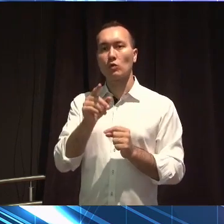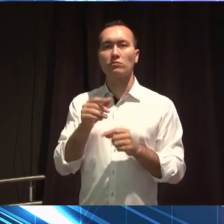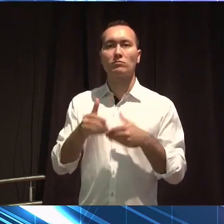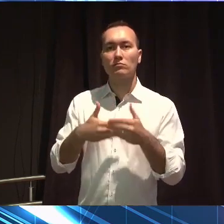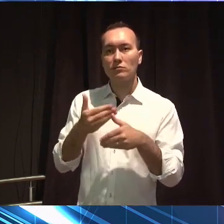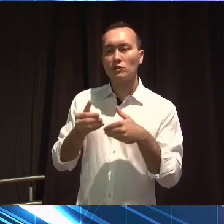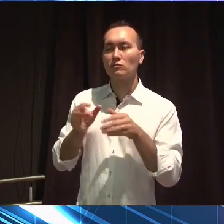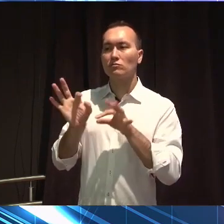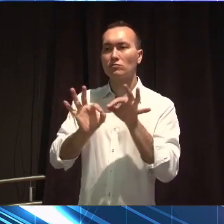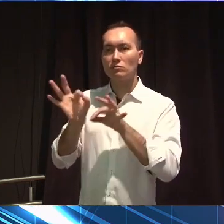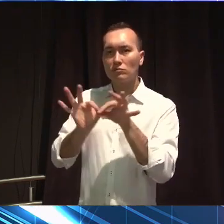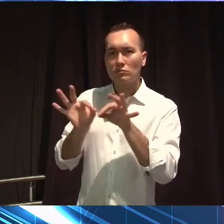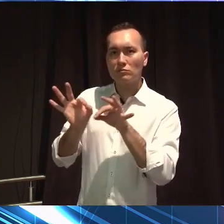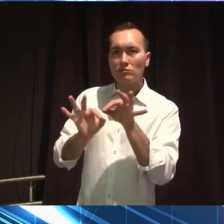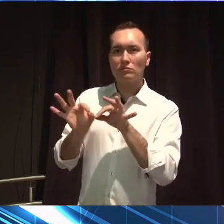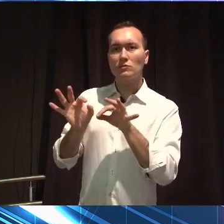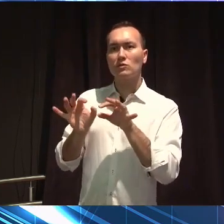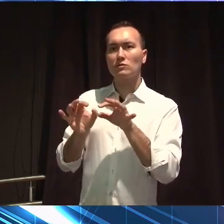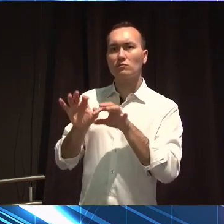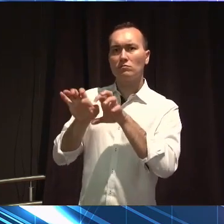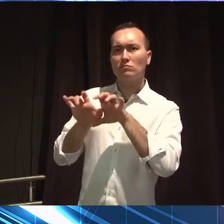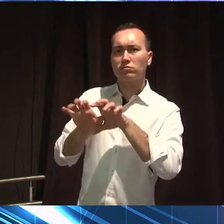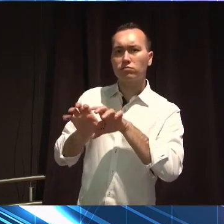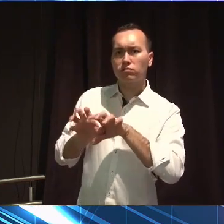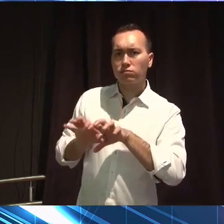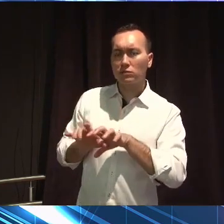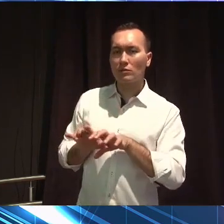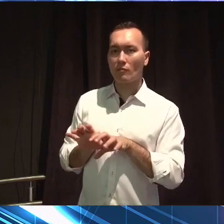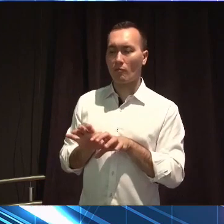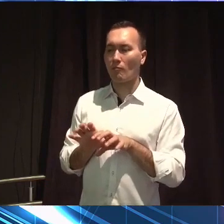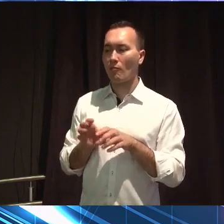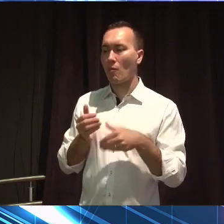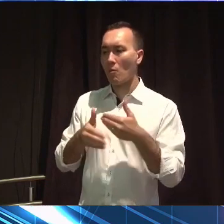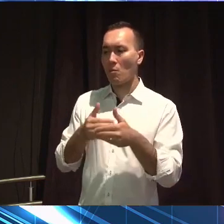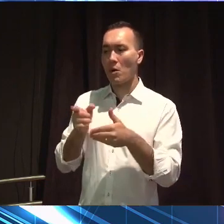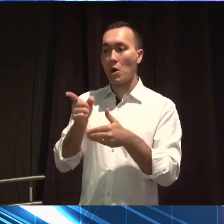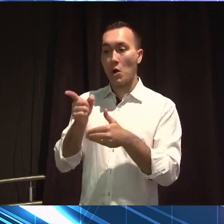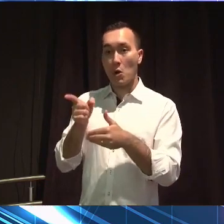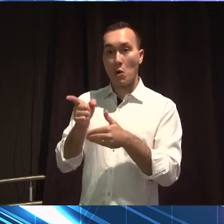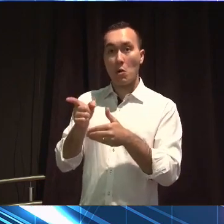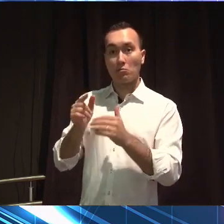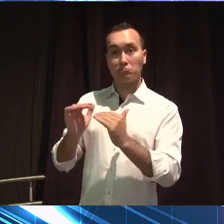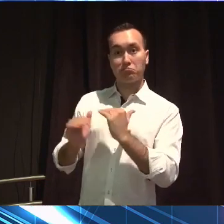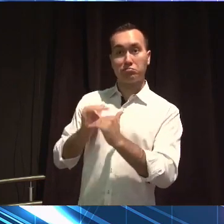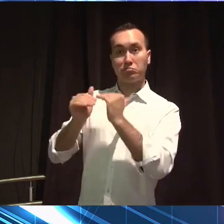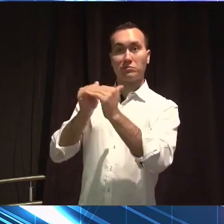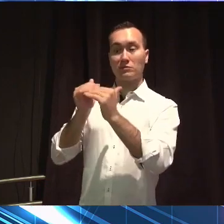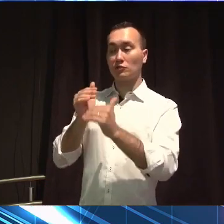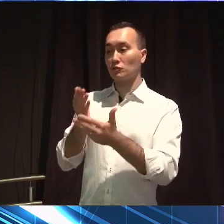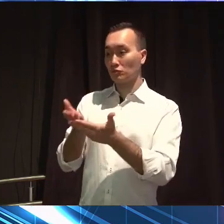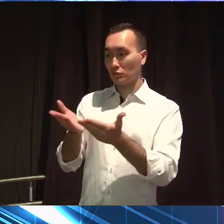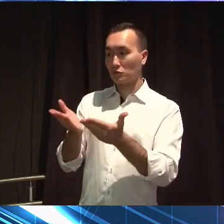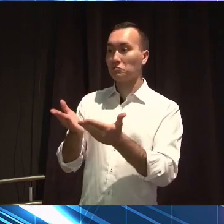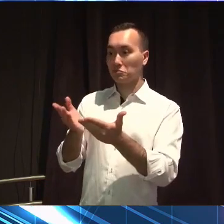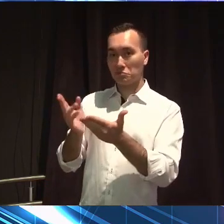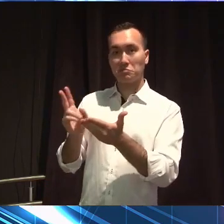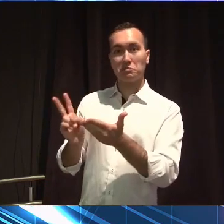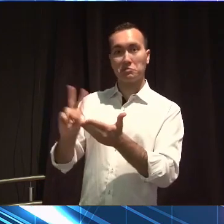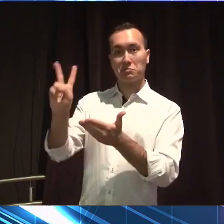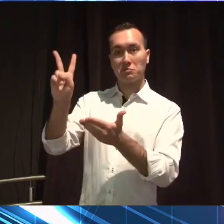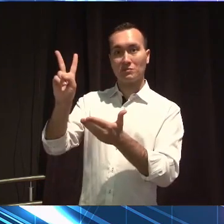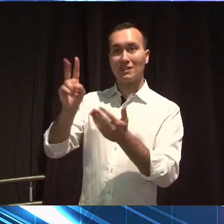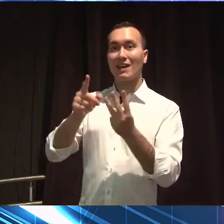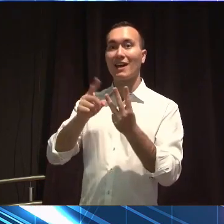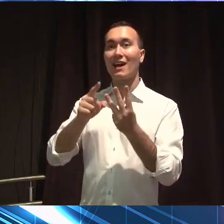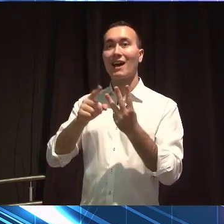você dar saltos, né, para você começar a prover valor. Quando você otimiza, você começa a prover valor e, finalmente, você dá autonomia.